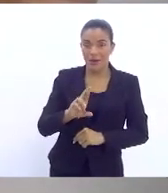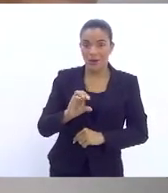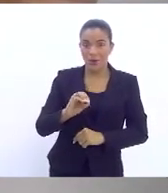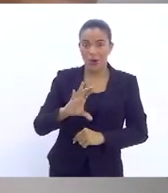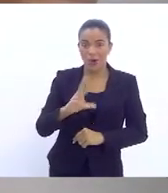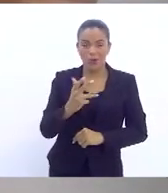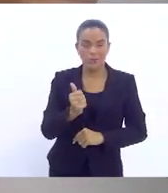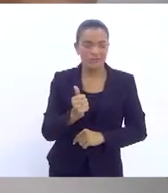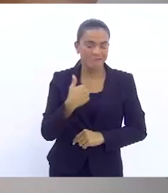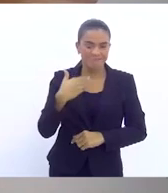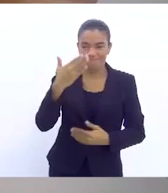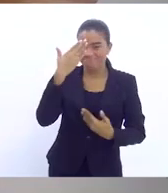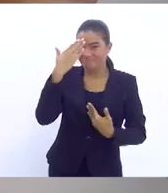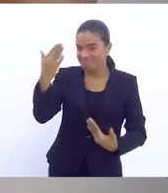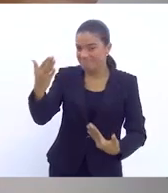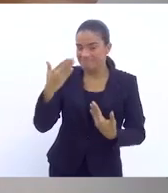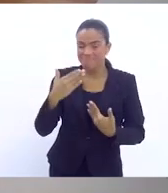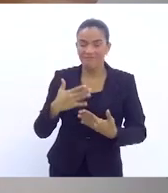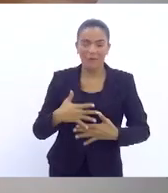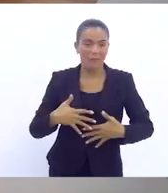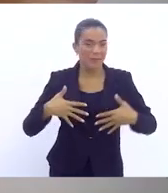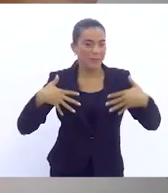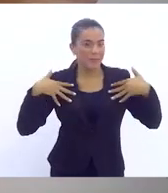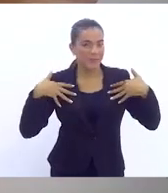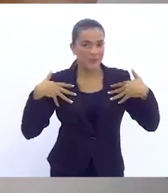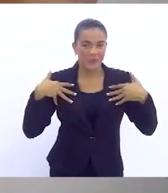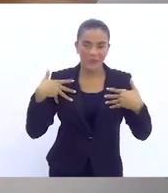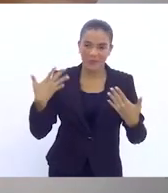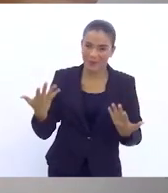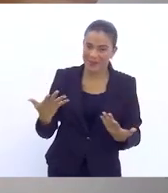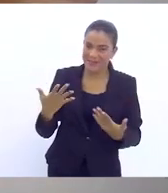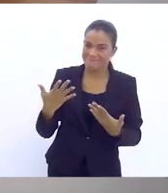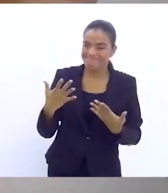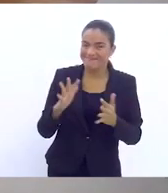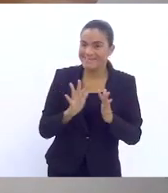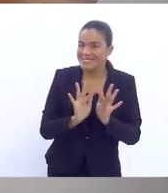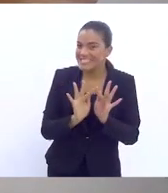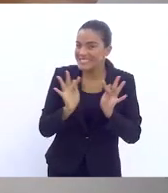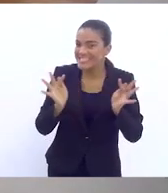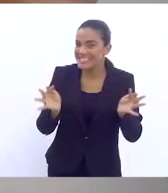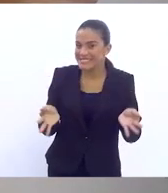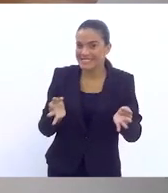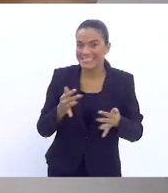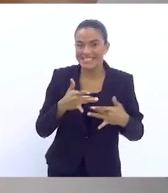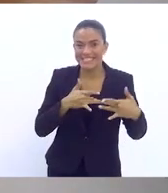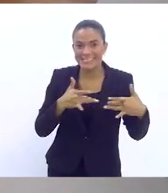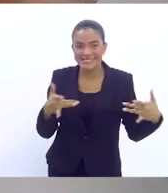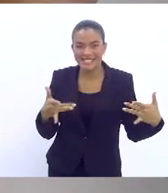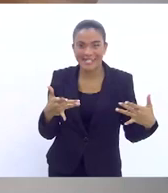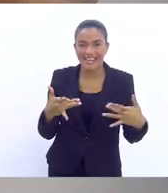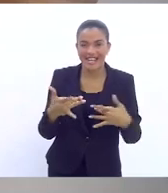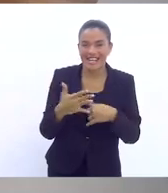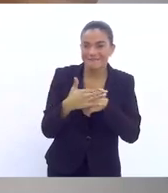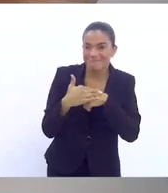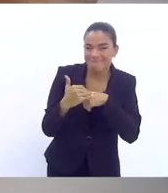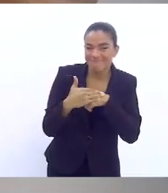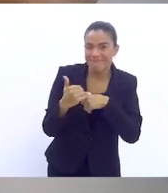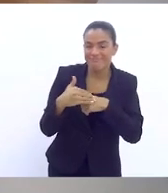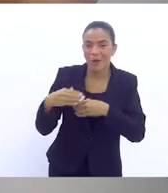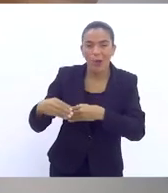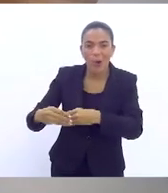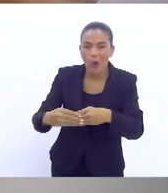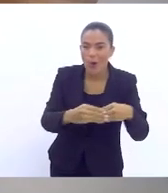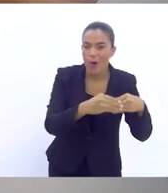elogios iniciais função da sua generosidade queria cumprimentar todos os colegas